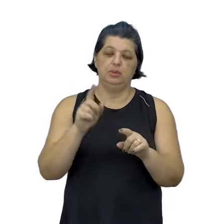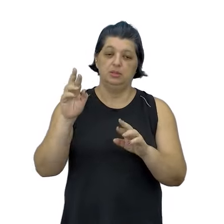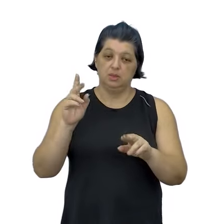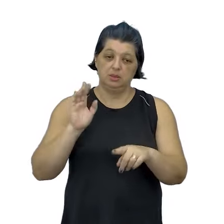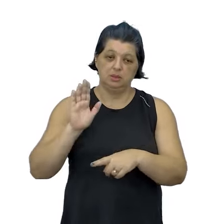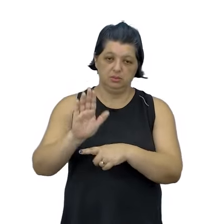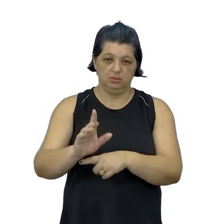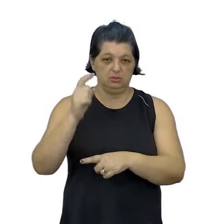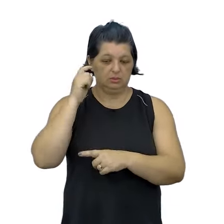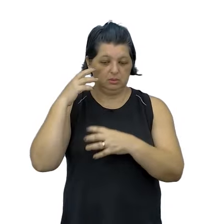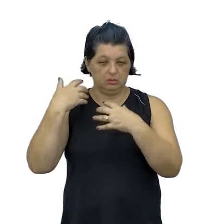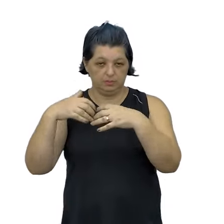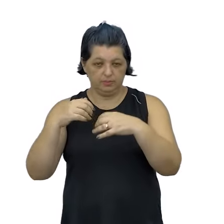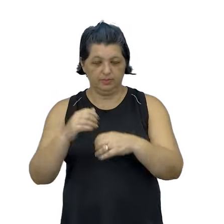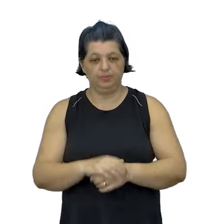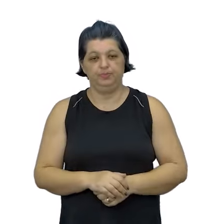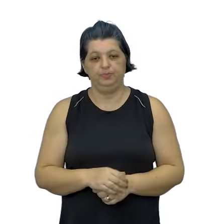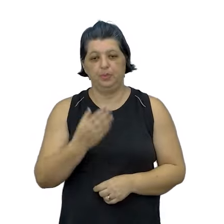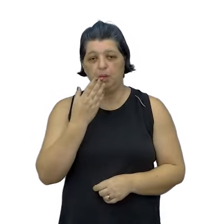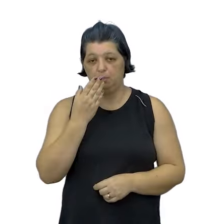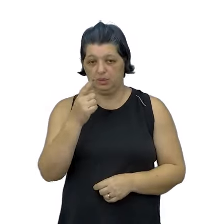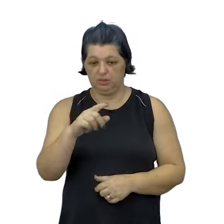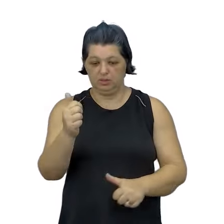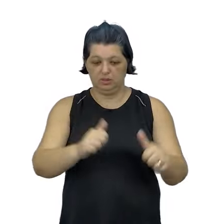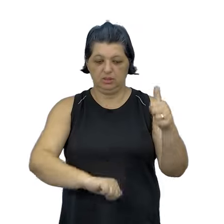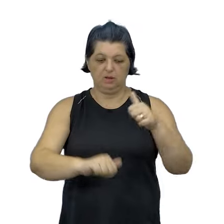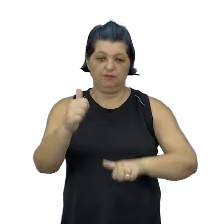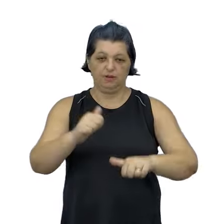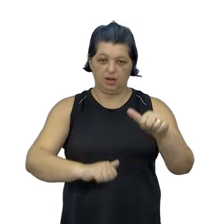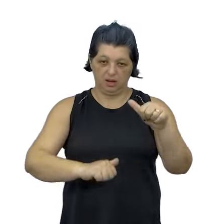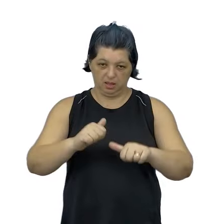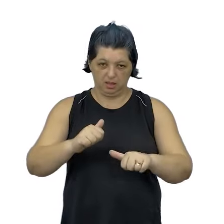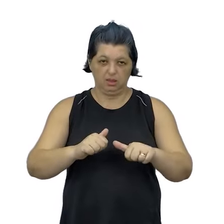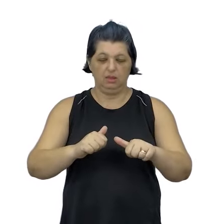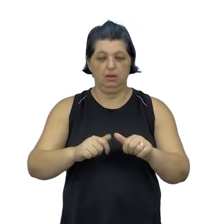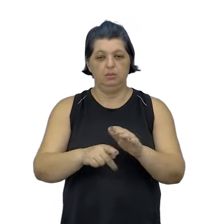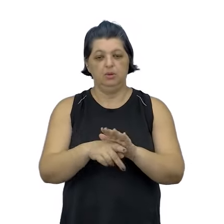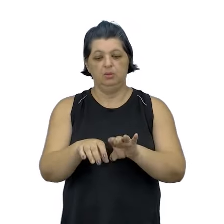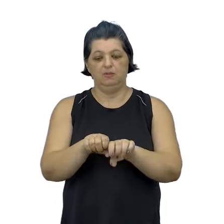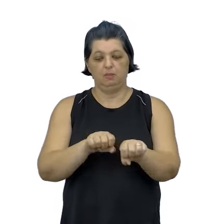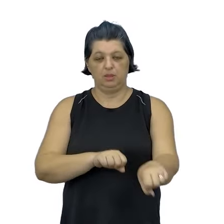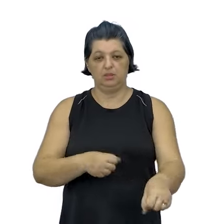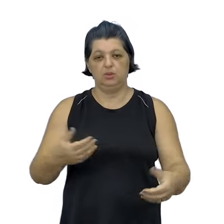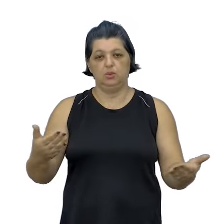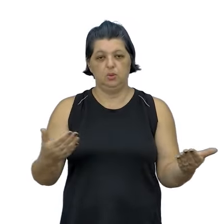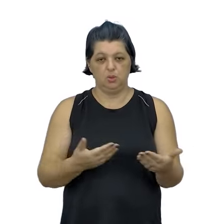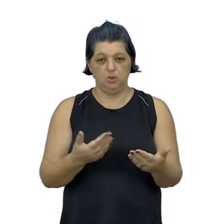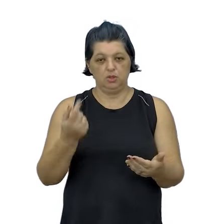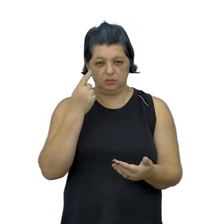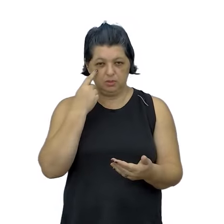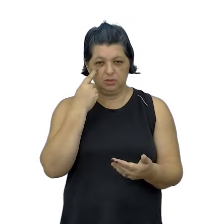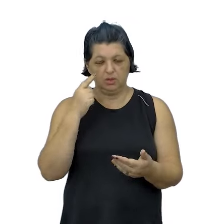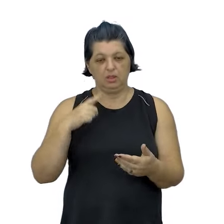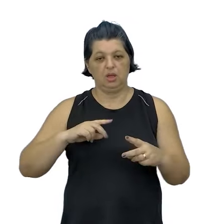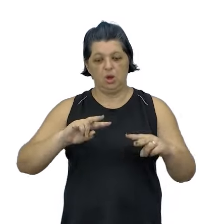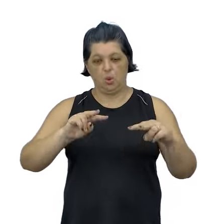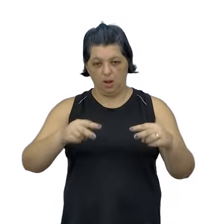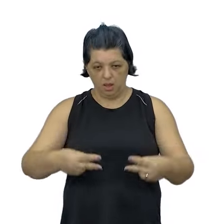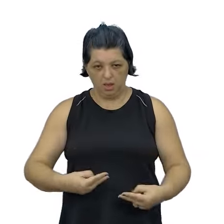de reflexão. Então, eu peço para que vocês avaliem a nossa formação de hoje, vocês podem ver aí na tela, tem o